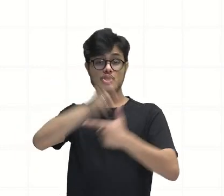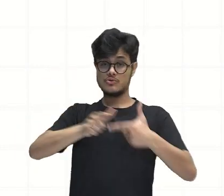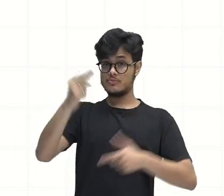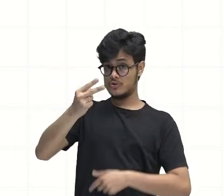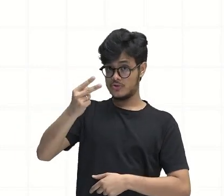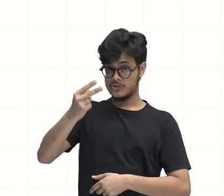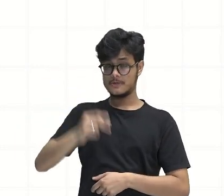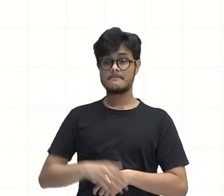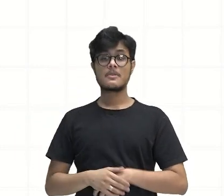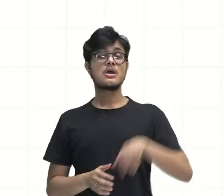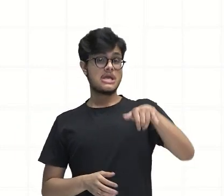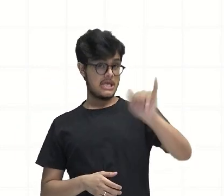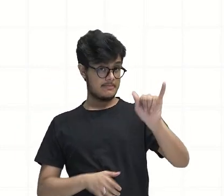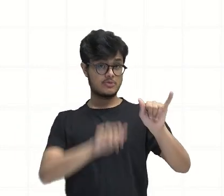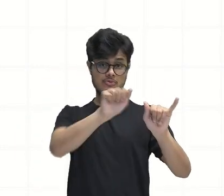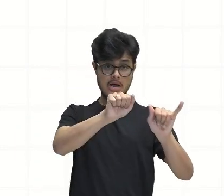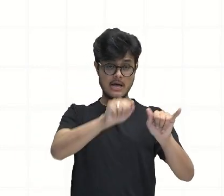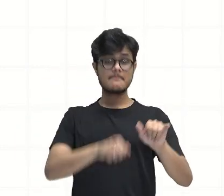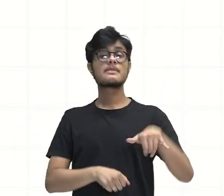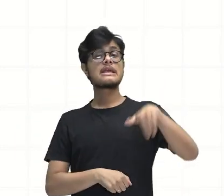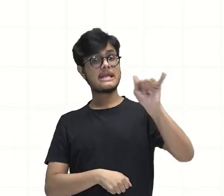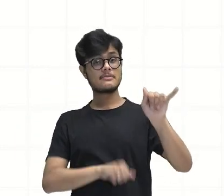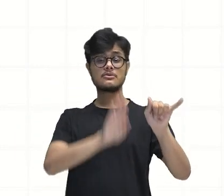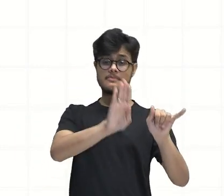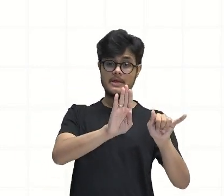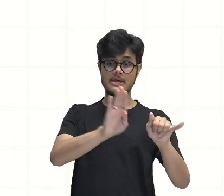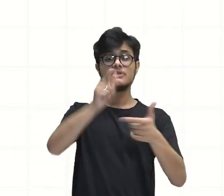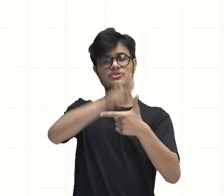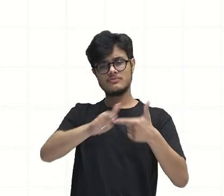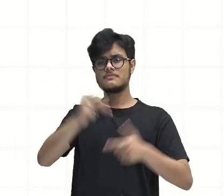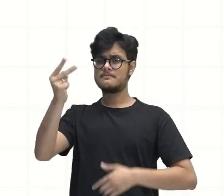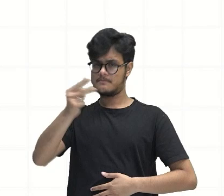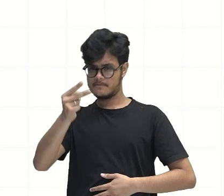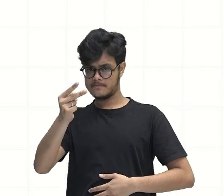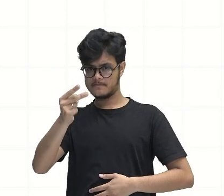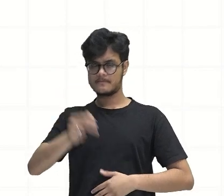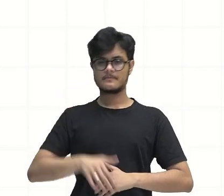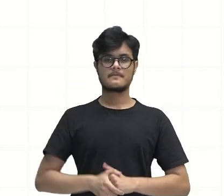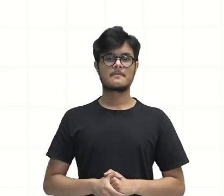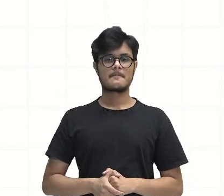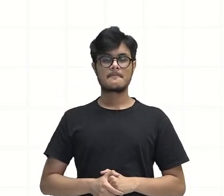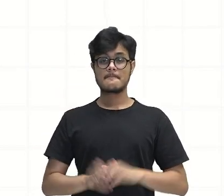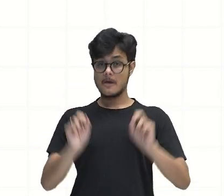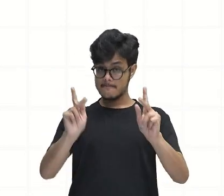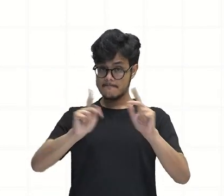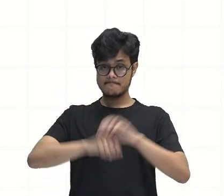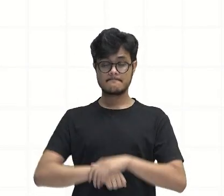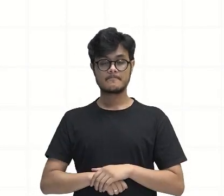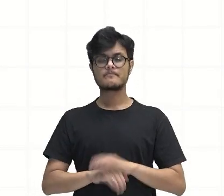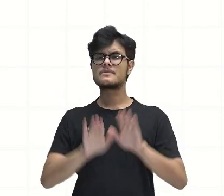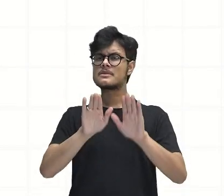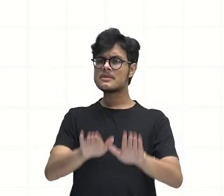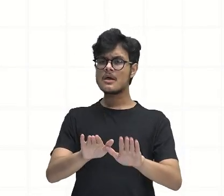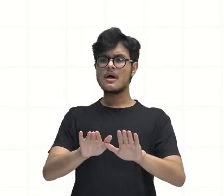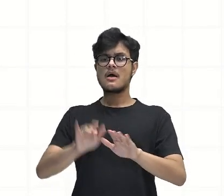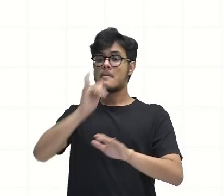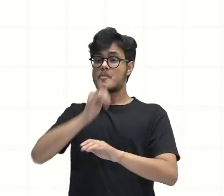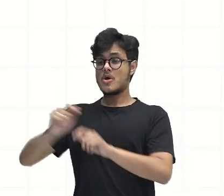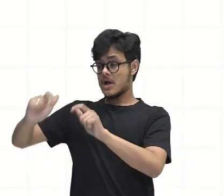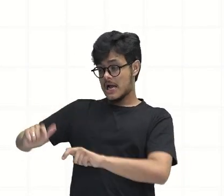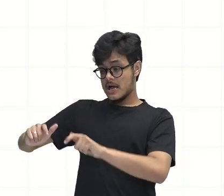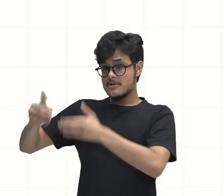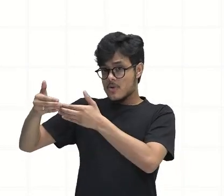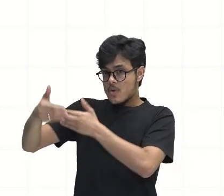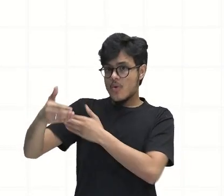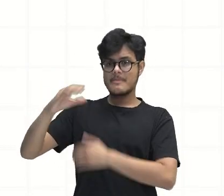2. O y de um mais o y do outro dividido por 2. Certo? Lembrando que a coordenada da casa